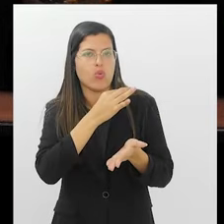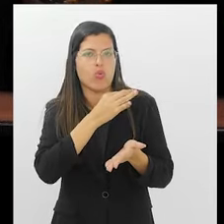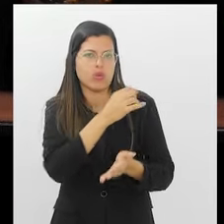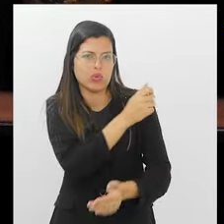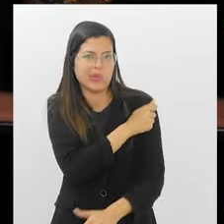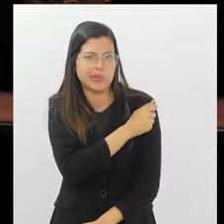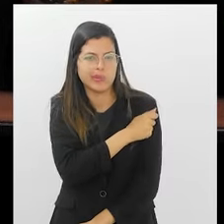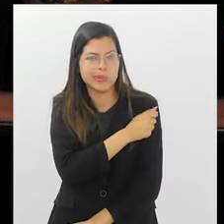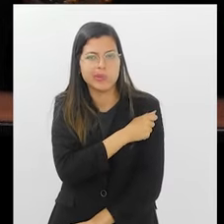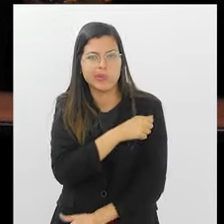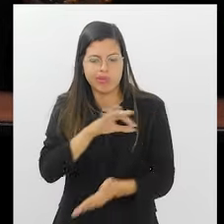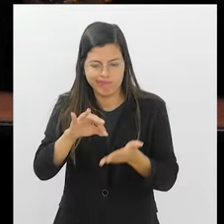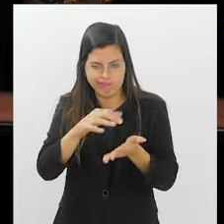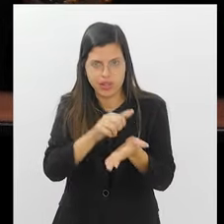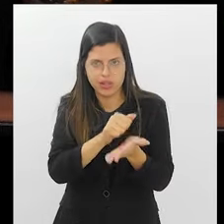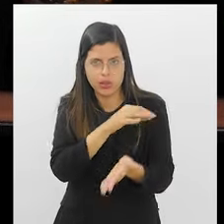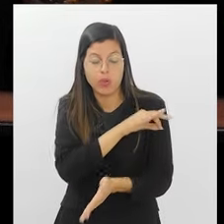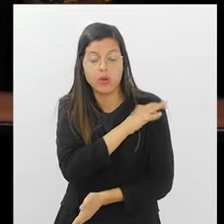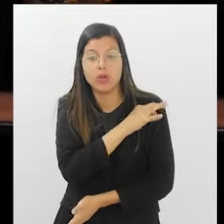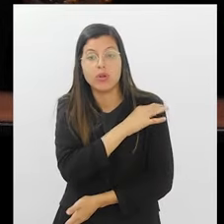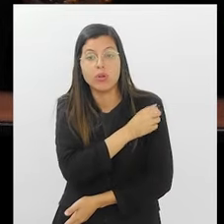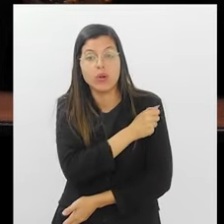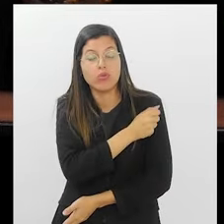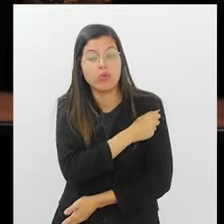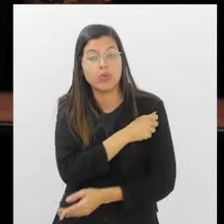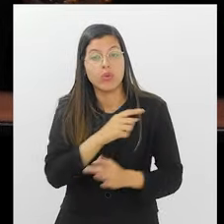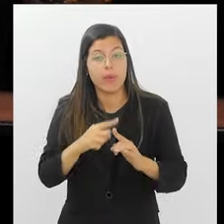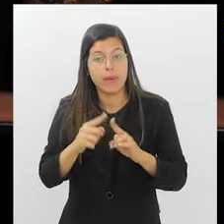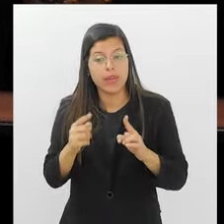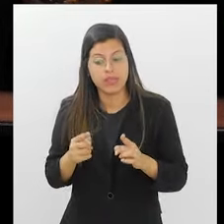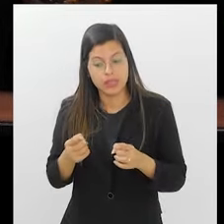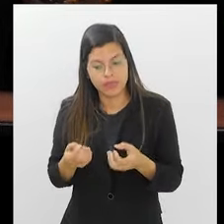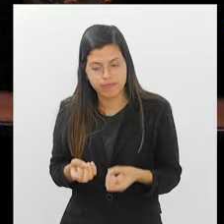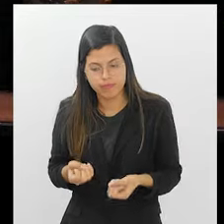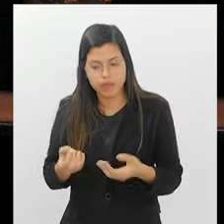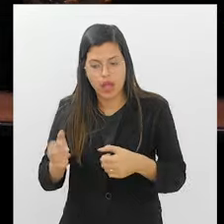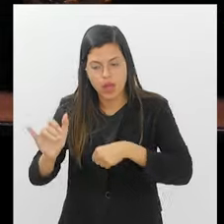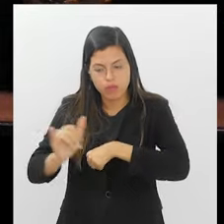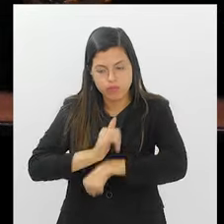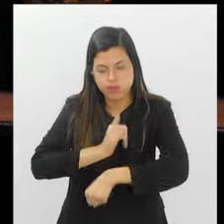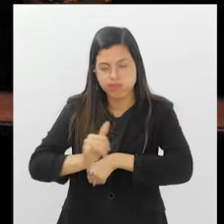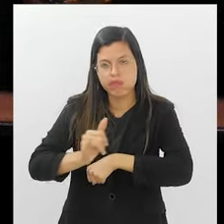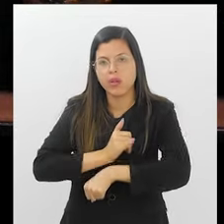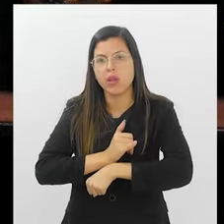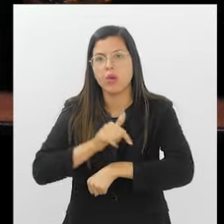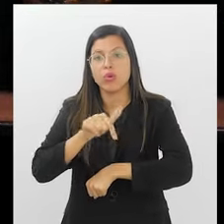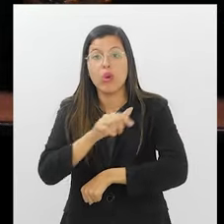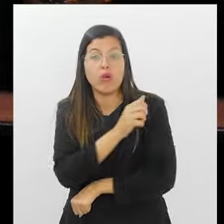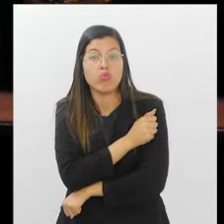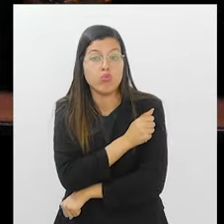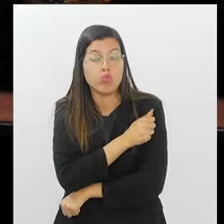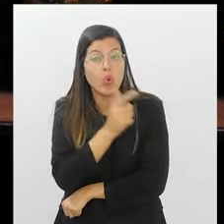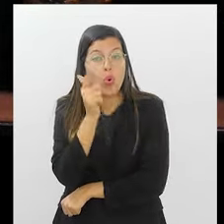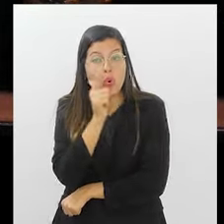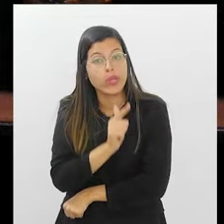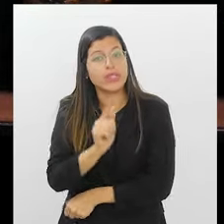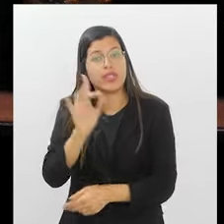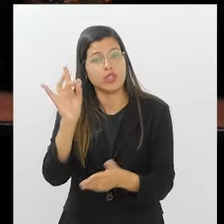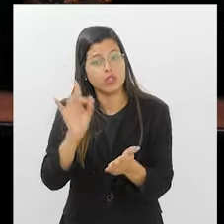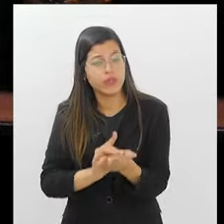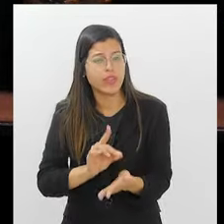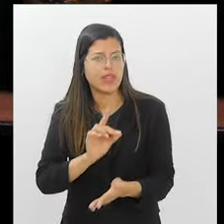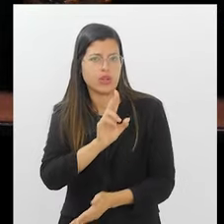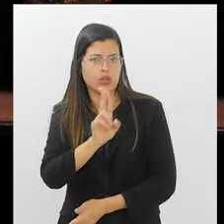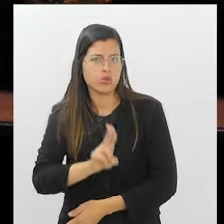aluno, mas é de você permitir gerar recursos e condições para que esse aluno possa, de fato, usufruir